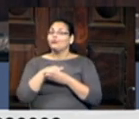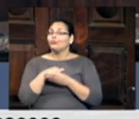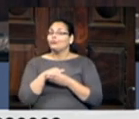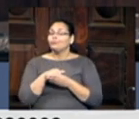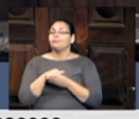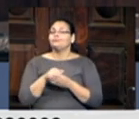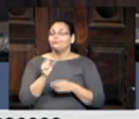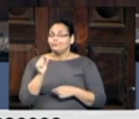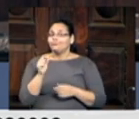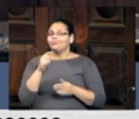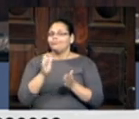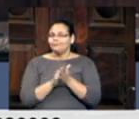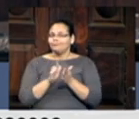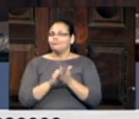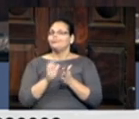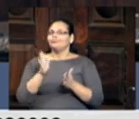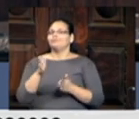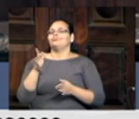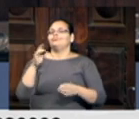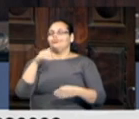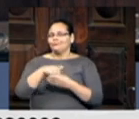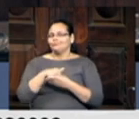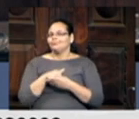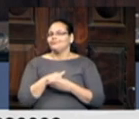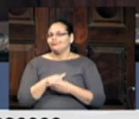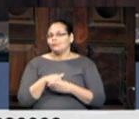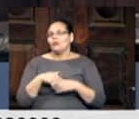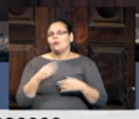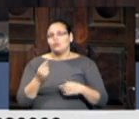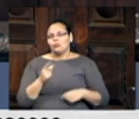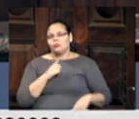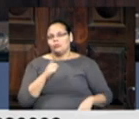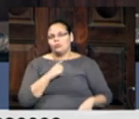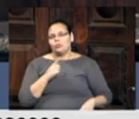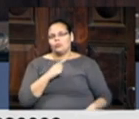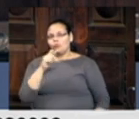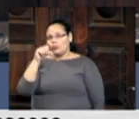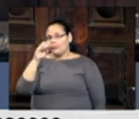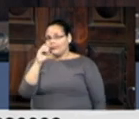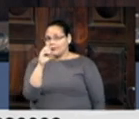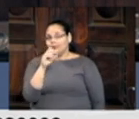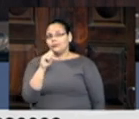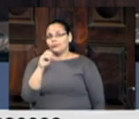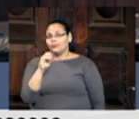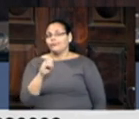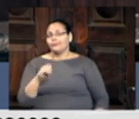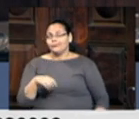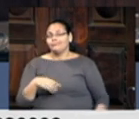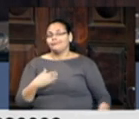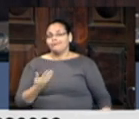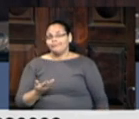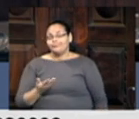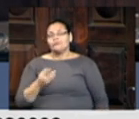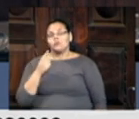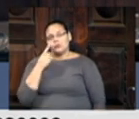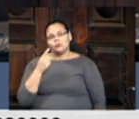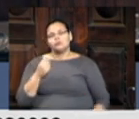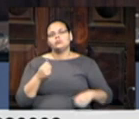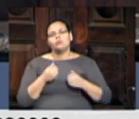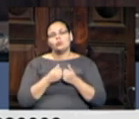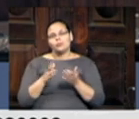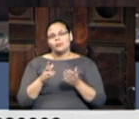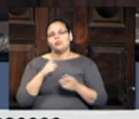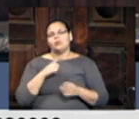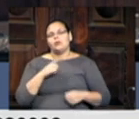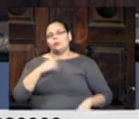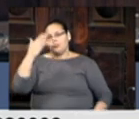Em torno de 90 conjuntos desses. Aí você começa a ter